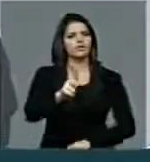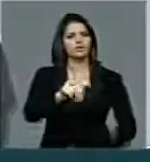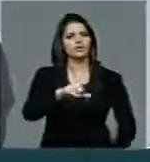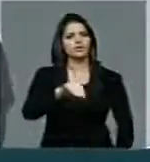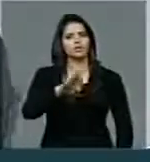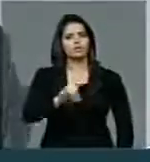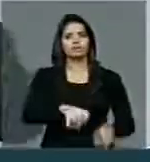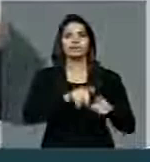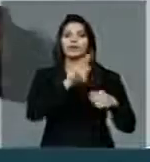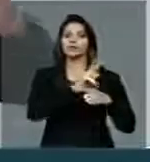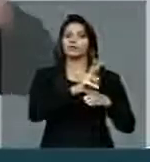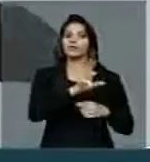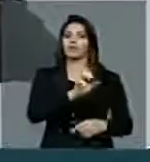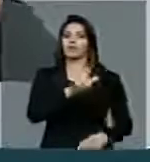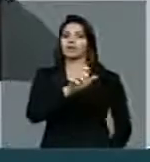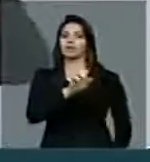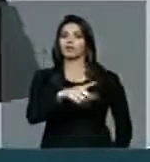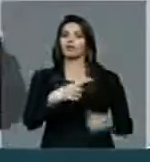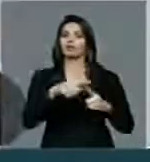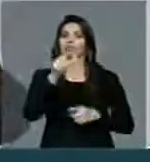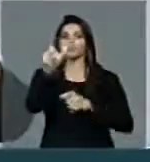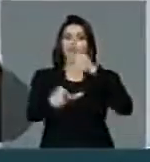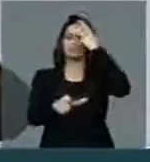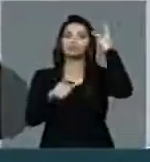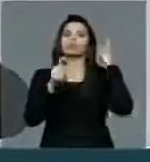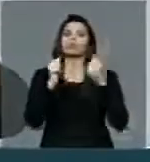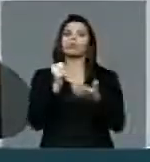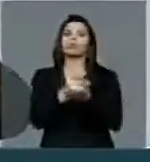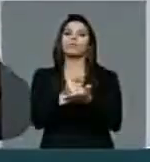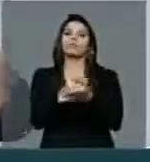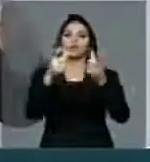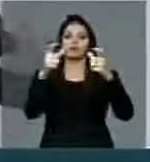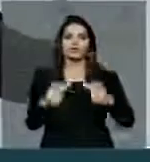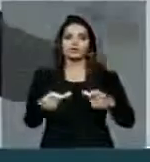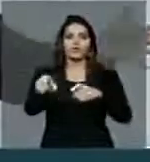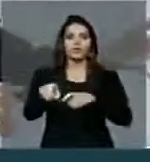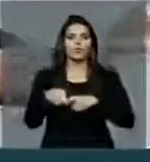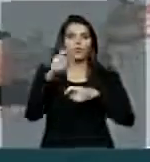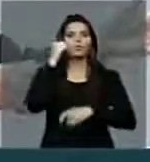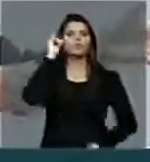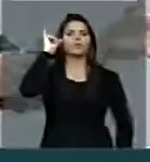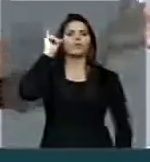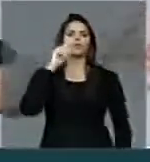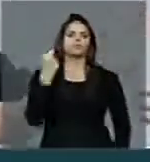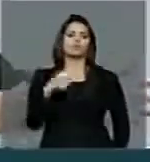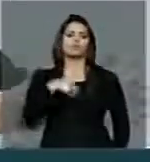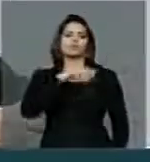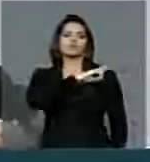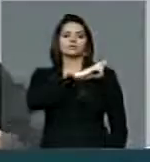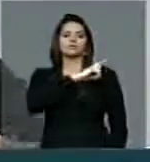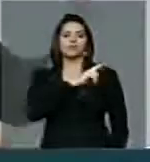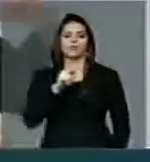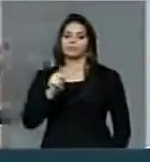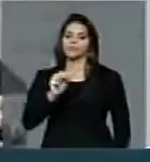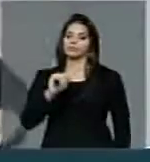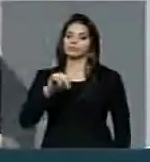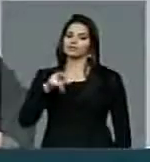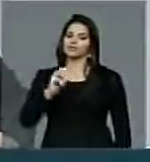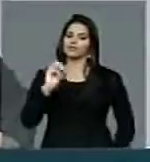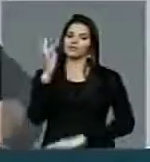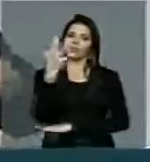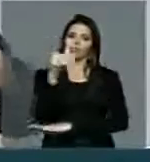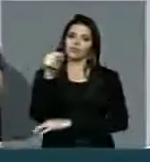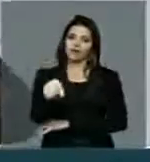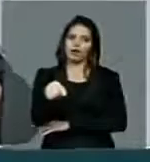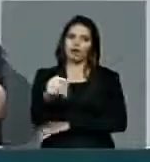de reserva legal, que aquele que comprar uma propriedade será responsável pelo passivo ambiental daquela